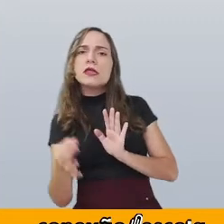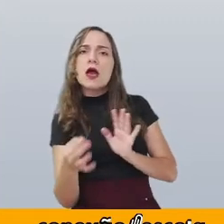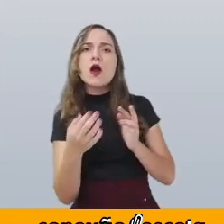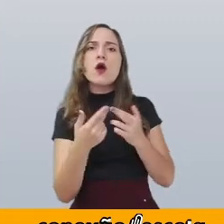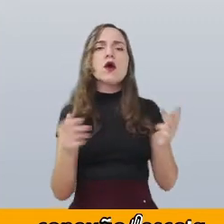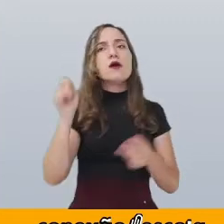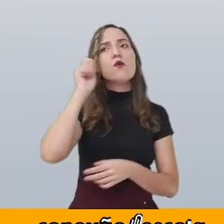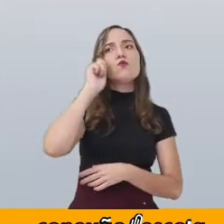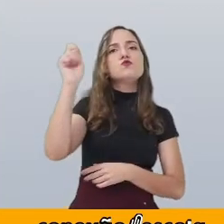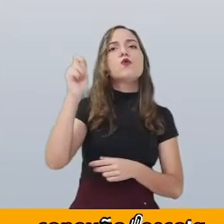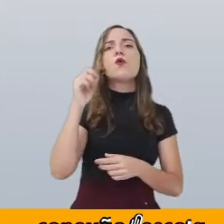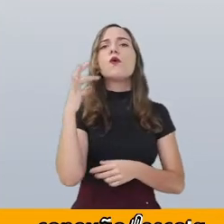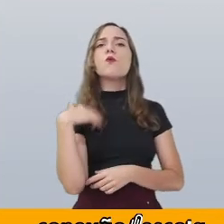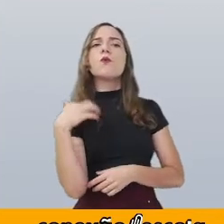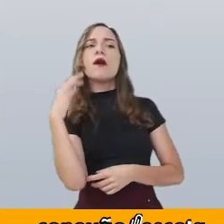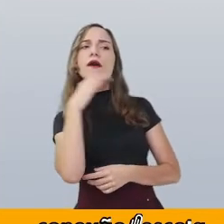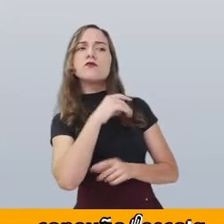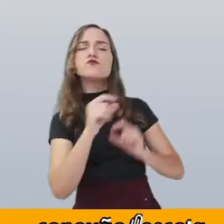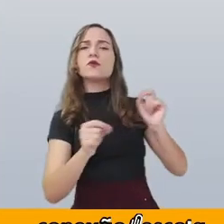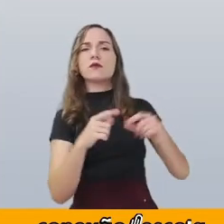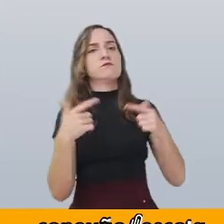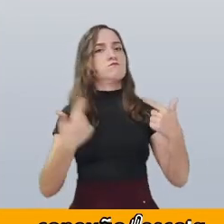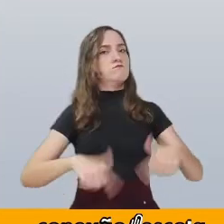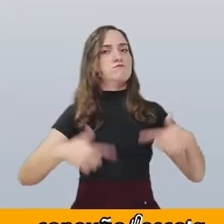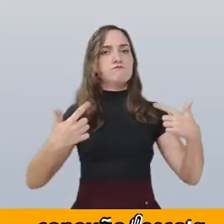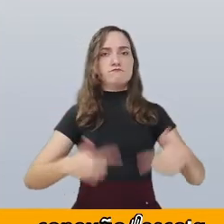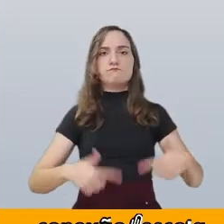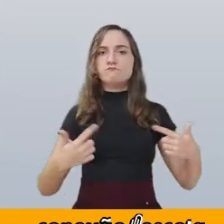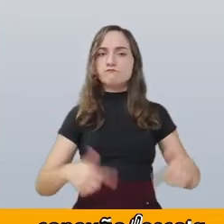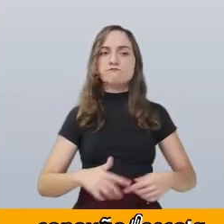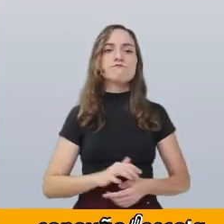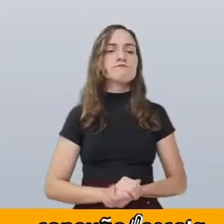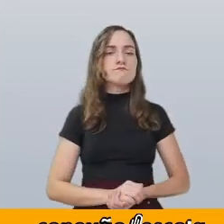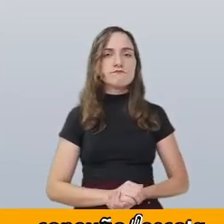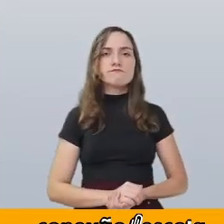do autor da notícia.